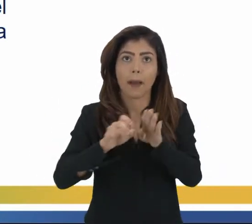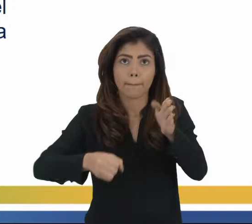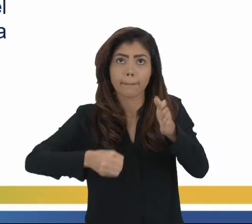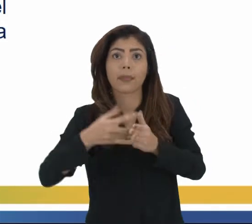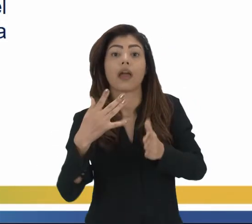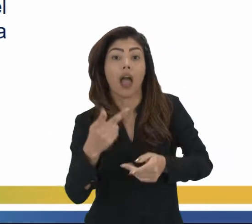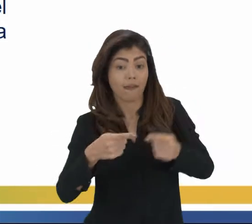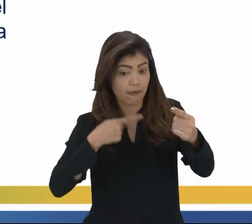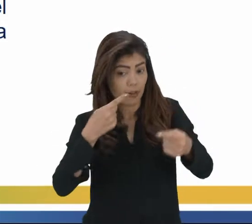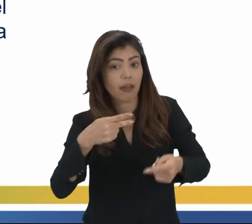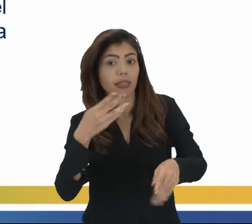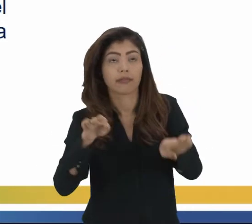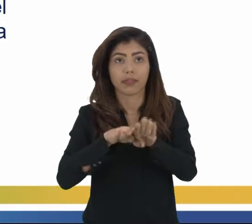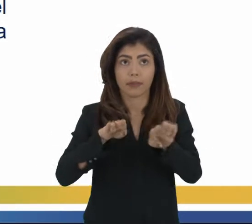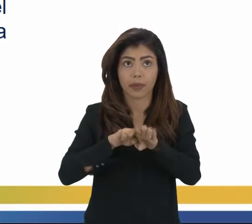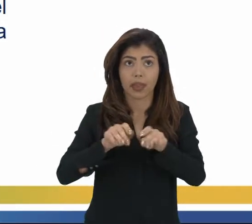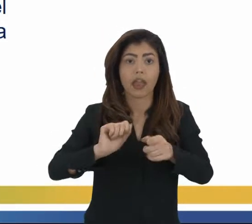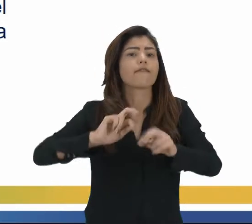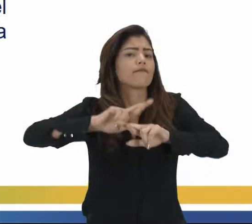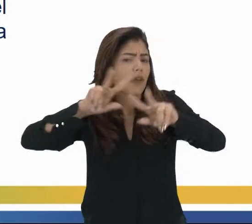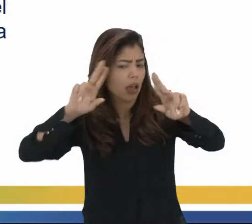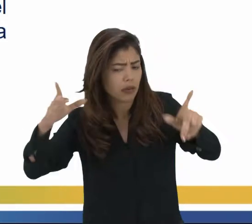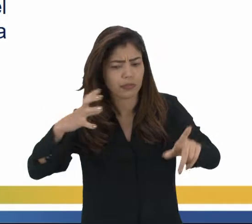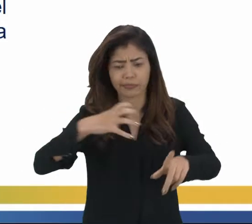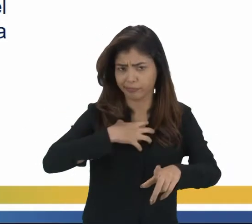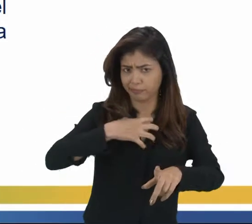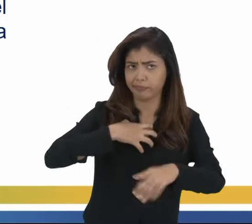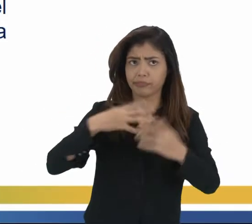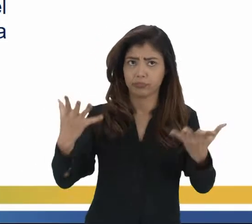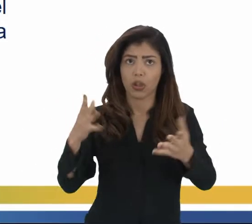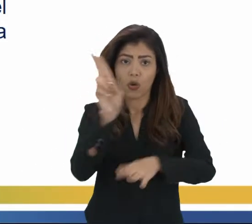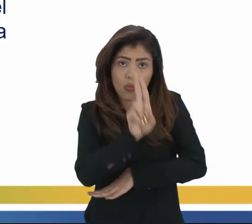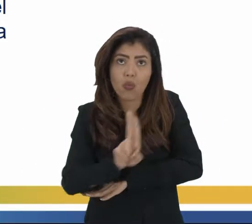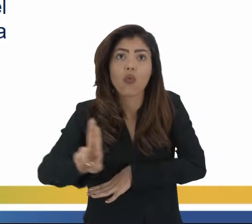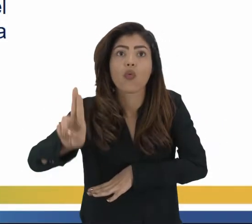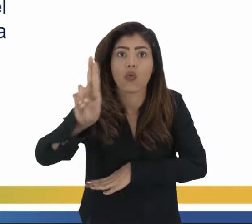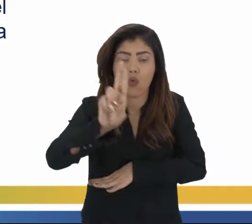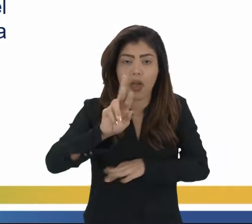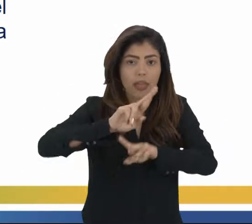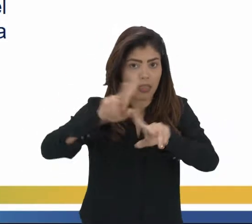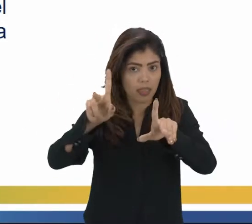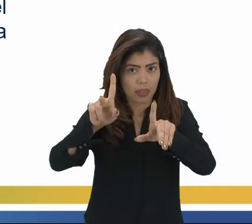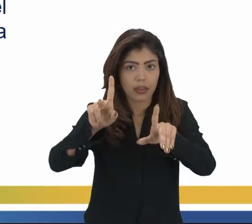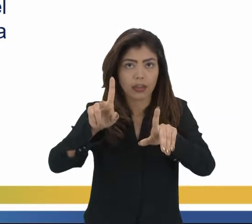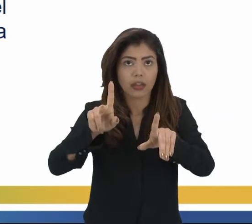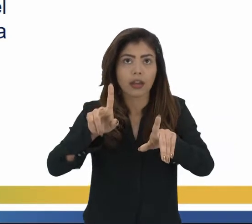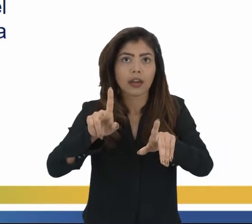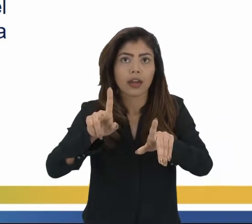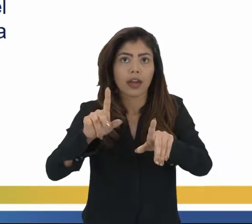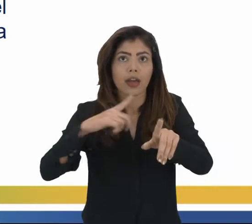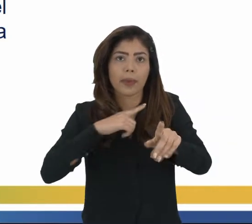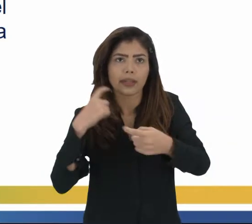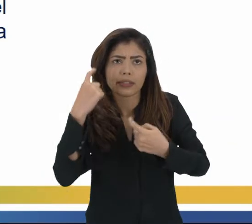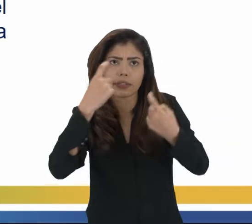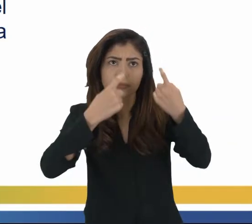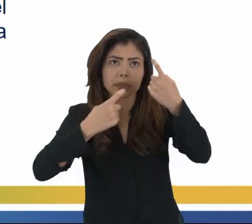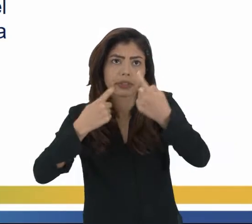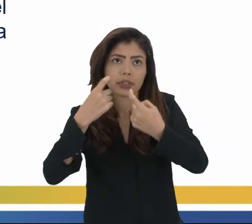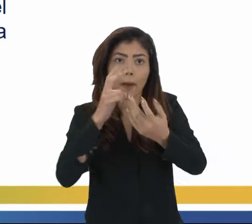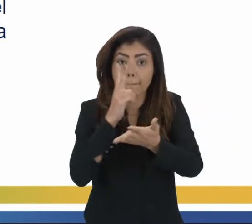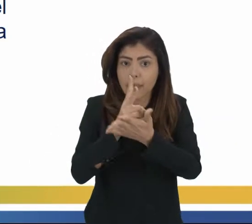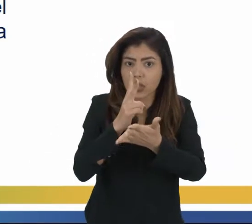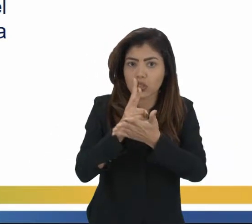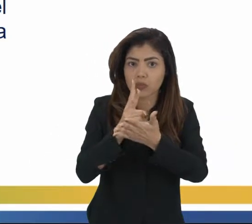mismo hablante en distintos momentos usan formas diferentes para expresar el